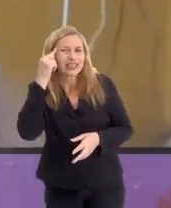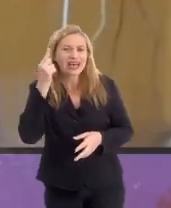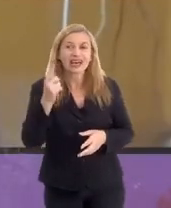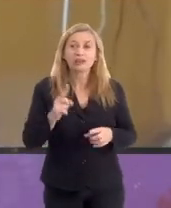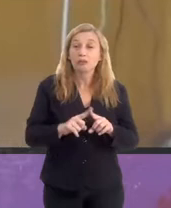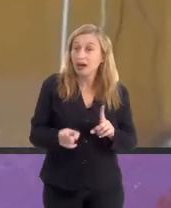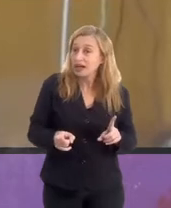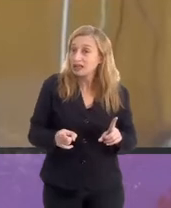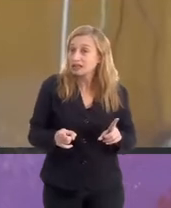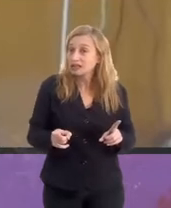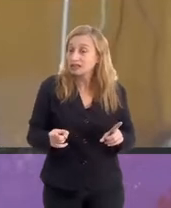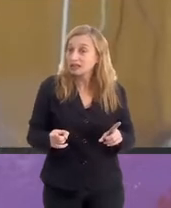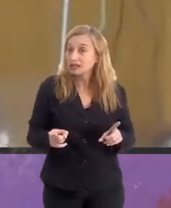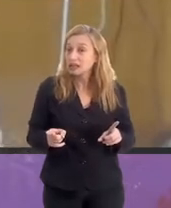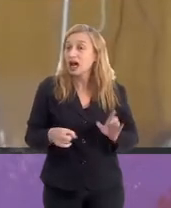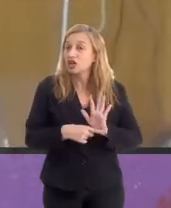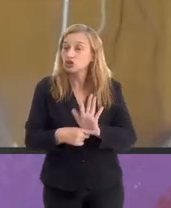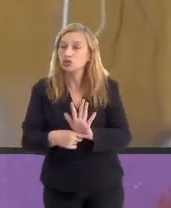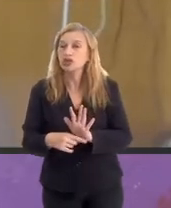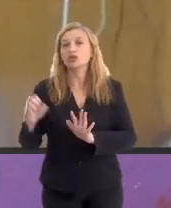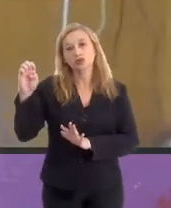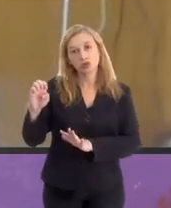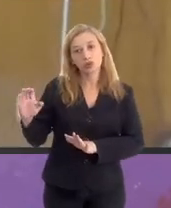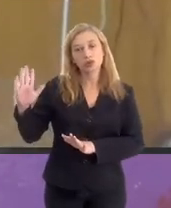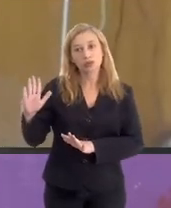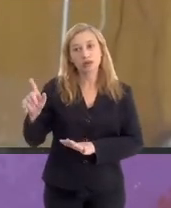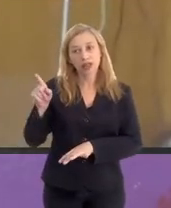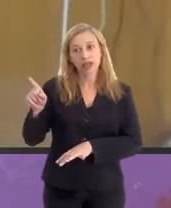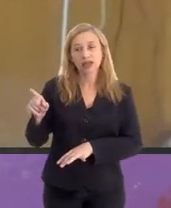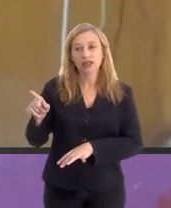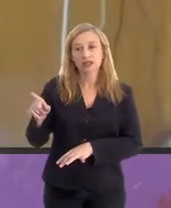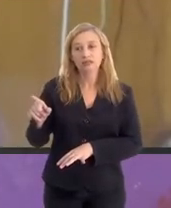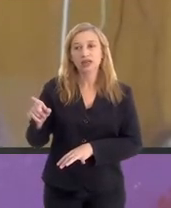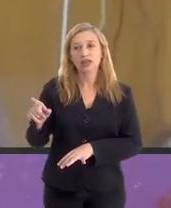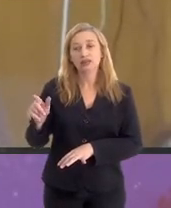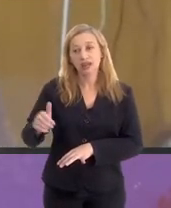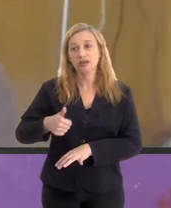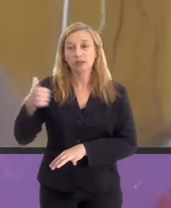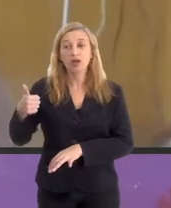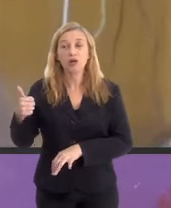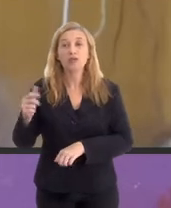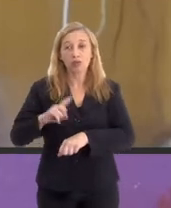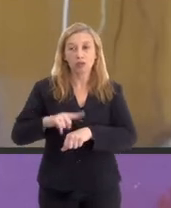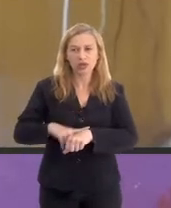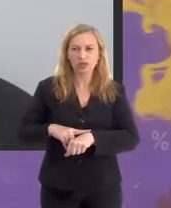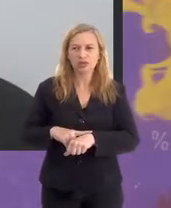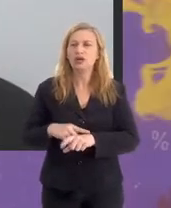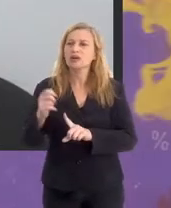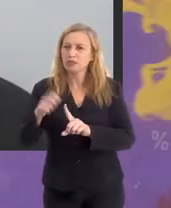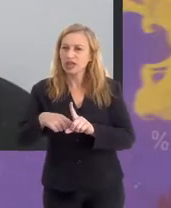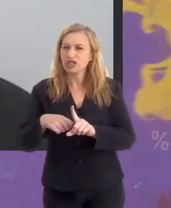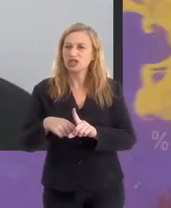que não foi pensado para mas que acaba ajudando os europeus né que vão estar no áudio das suas formas físicas